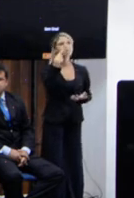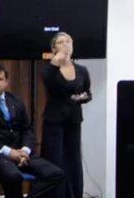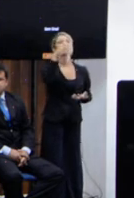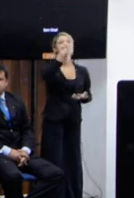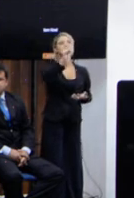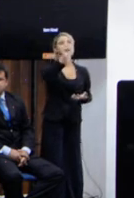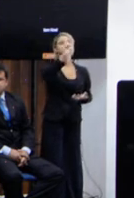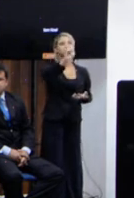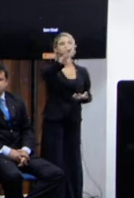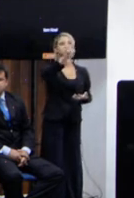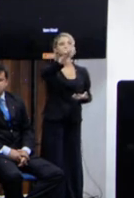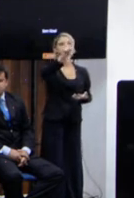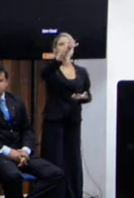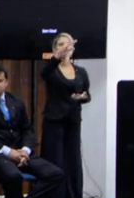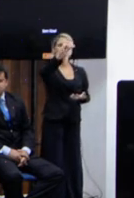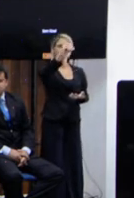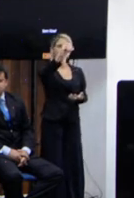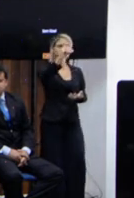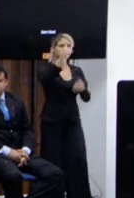que possa ficar na tribuna.